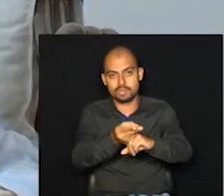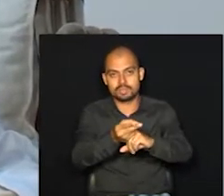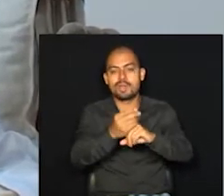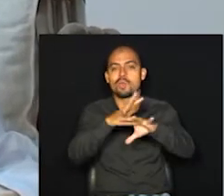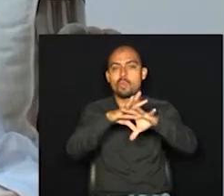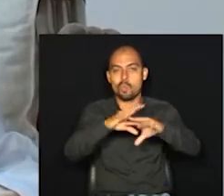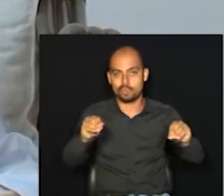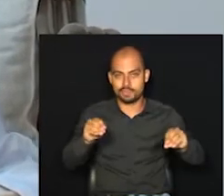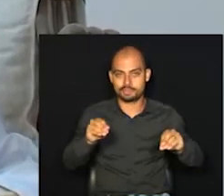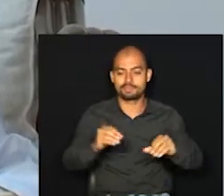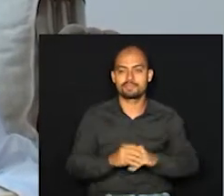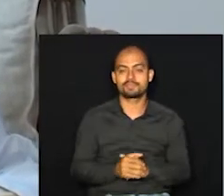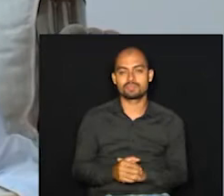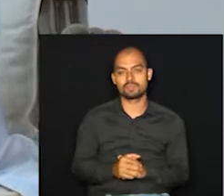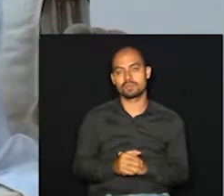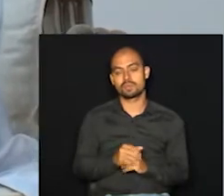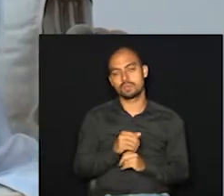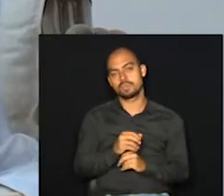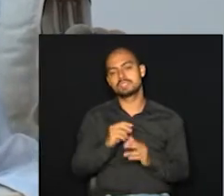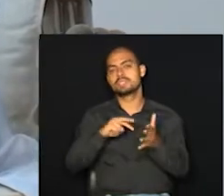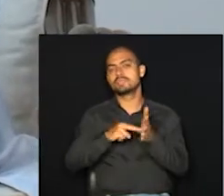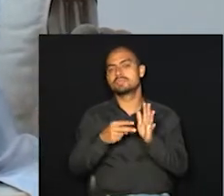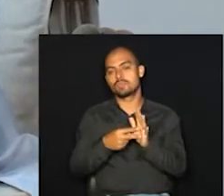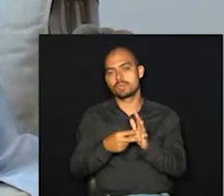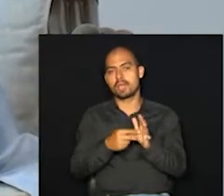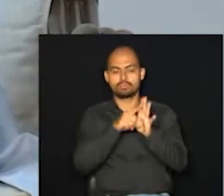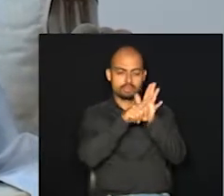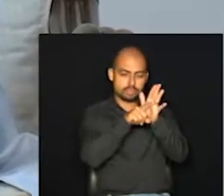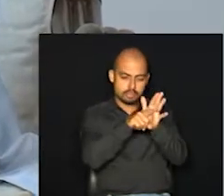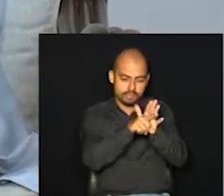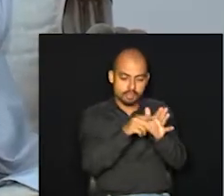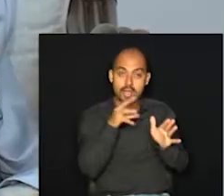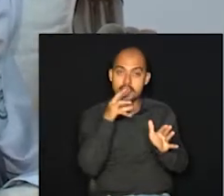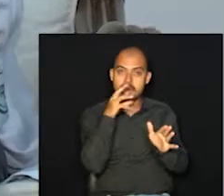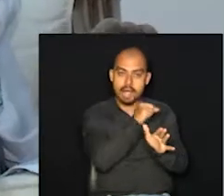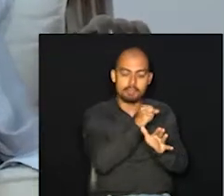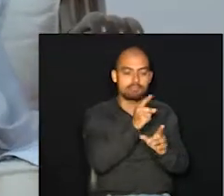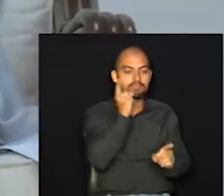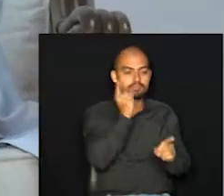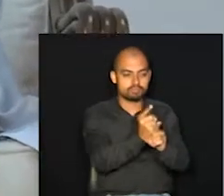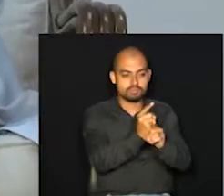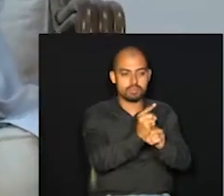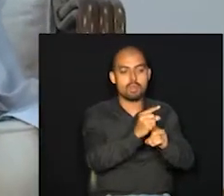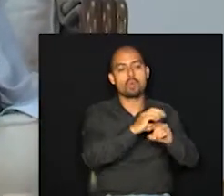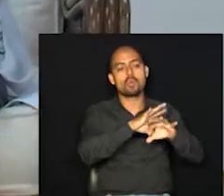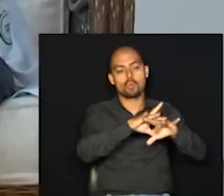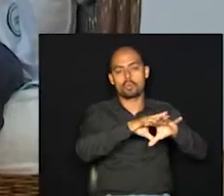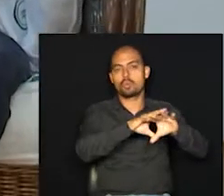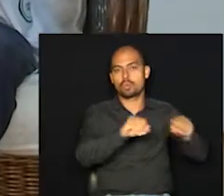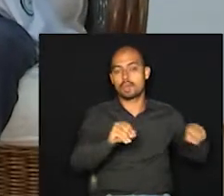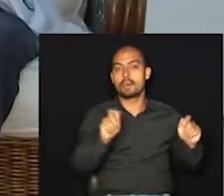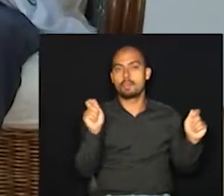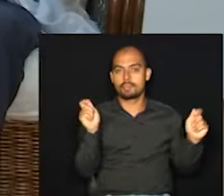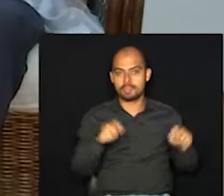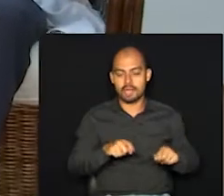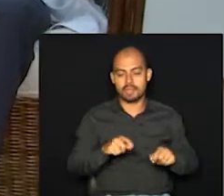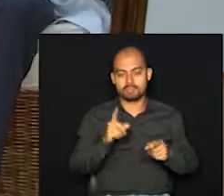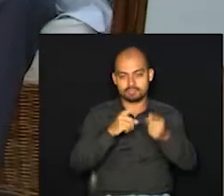diagnóstico é feito precocemente e com uma chance maior desse paciente ter sucesso